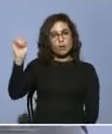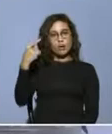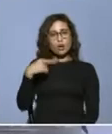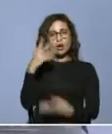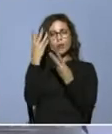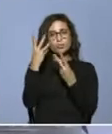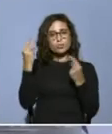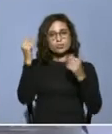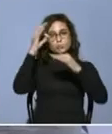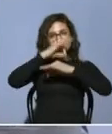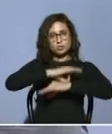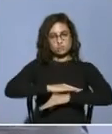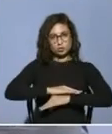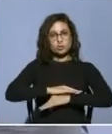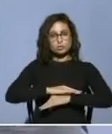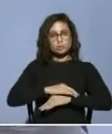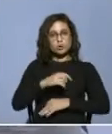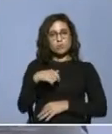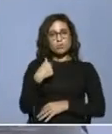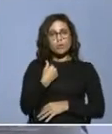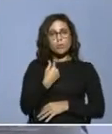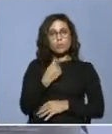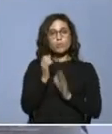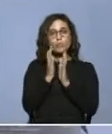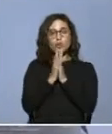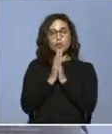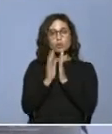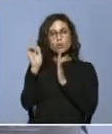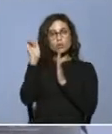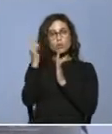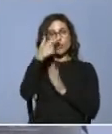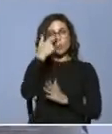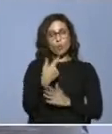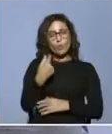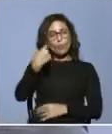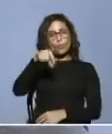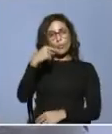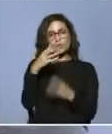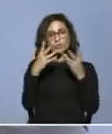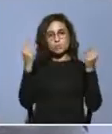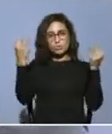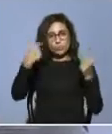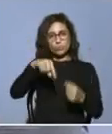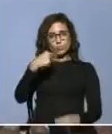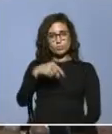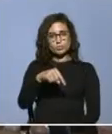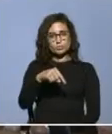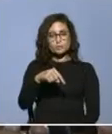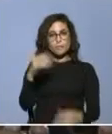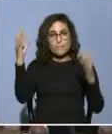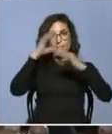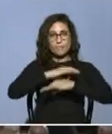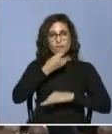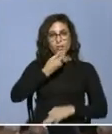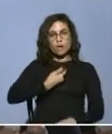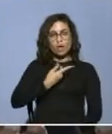Espírito Santo, sejamos em Cristo um só corpo e um só Espírito. O Espírito Santo faça de nós